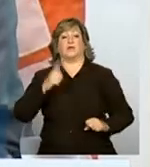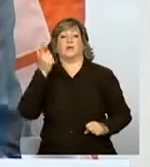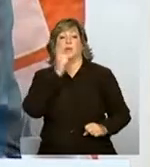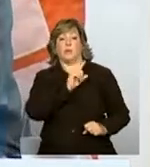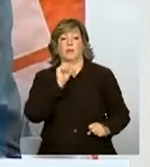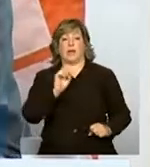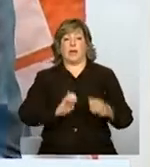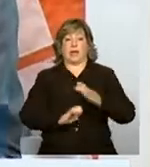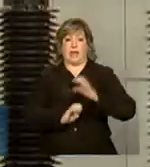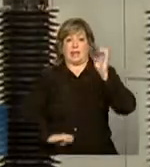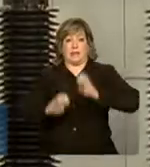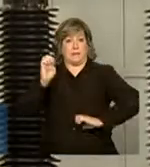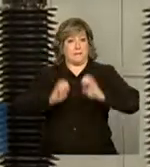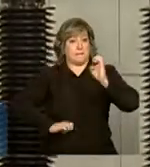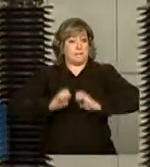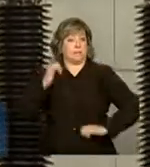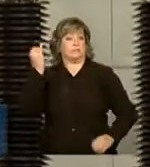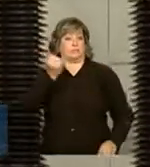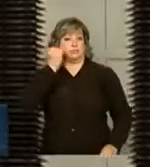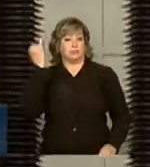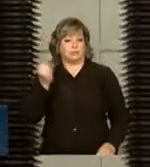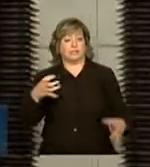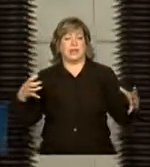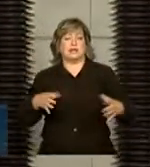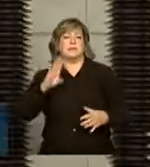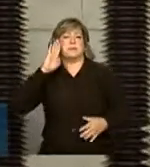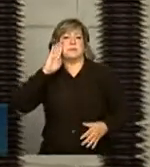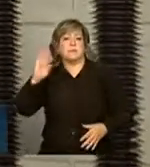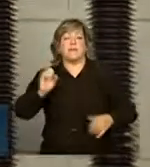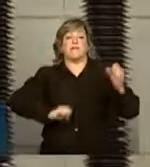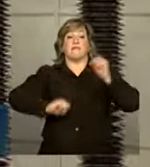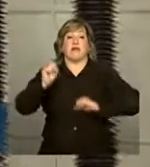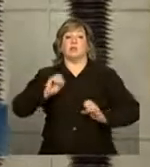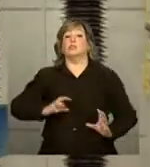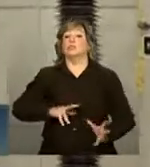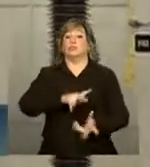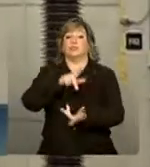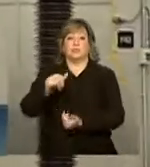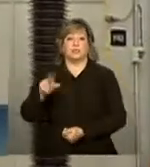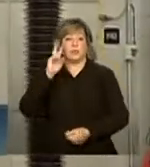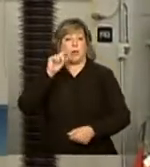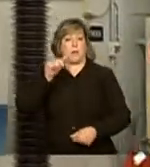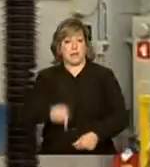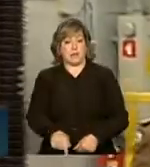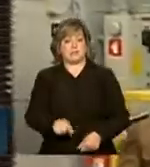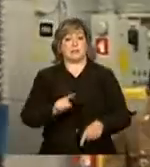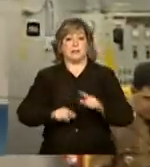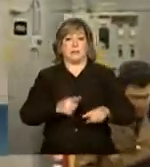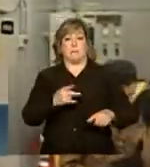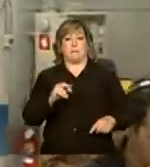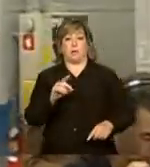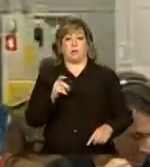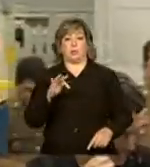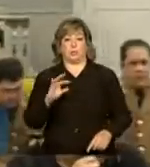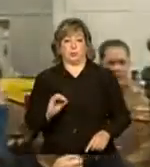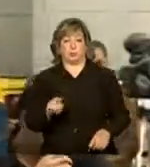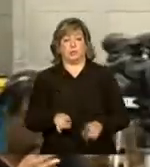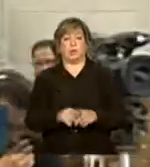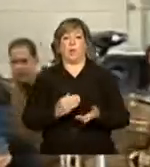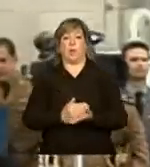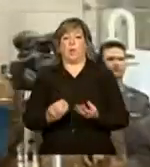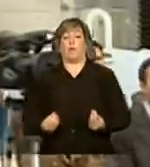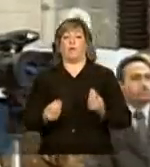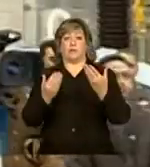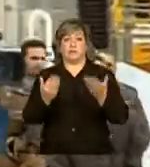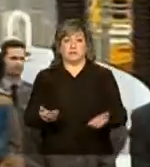empresa referência entre os principais fabricantes do mundo no segmento e passa a oferecer aos mercados